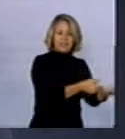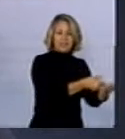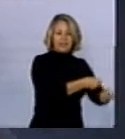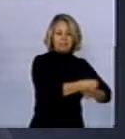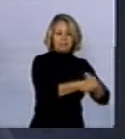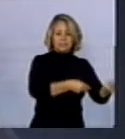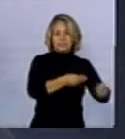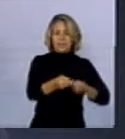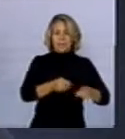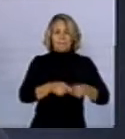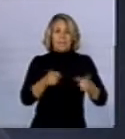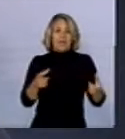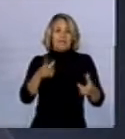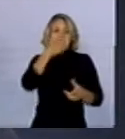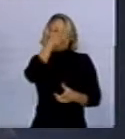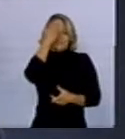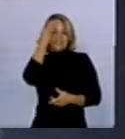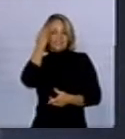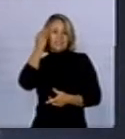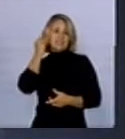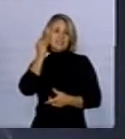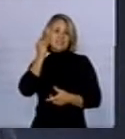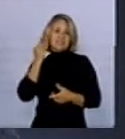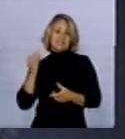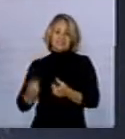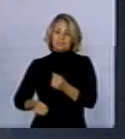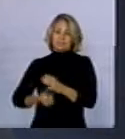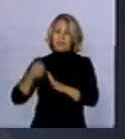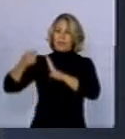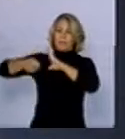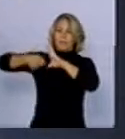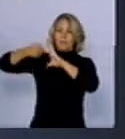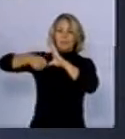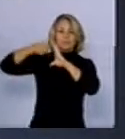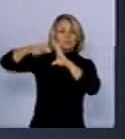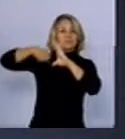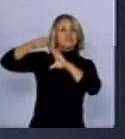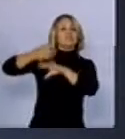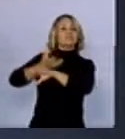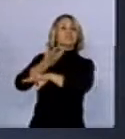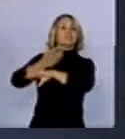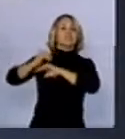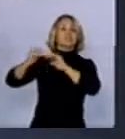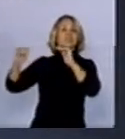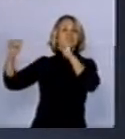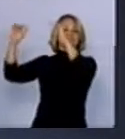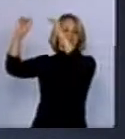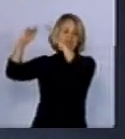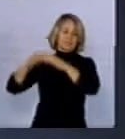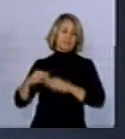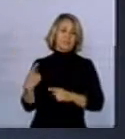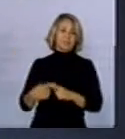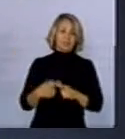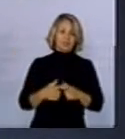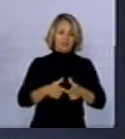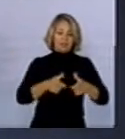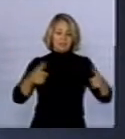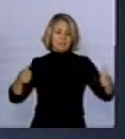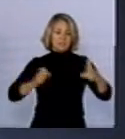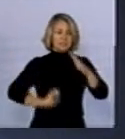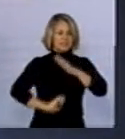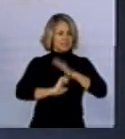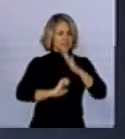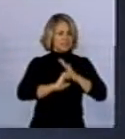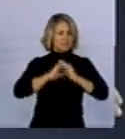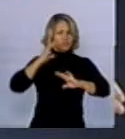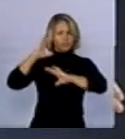forma extremamente demasiada a produção do conteúdo, a cadeia acima. Por que que estas grandes empresas de